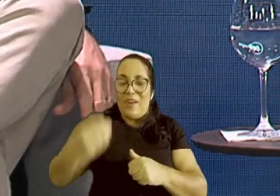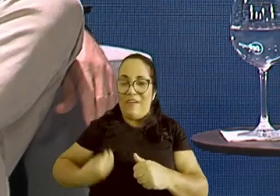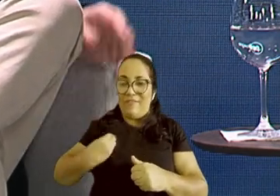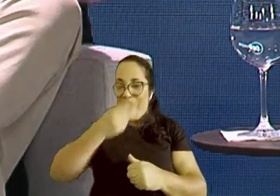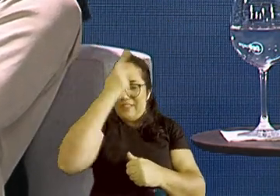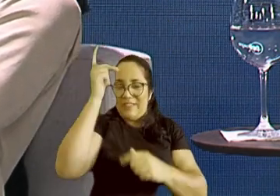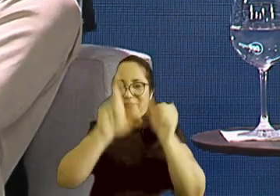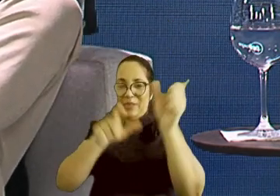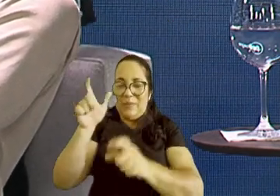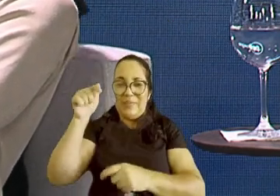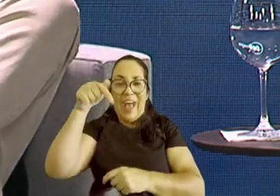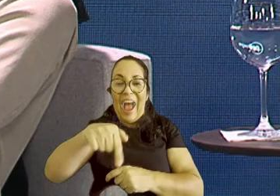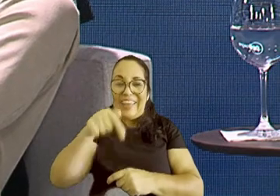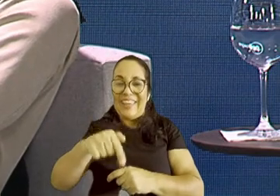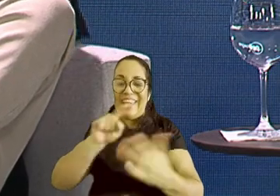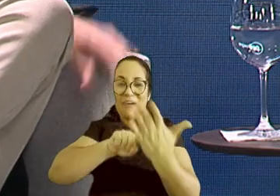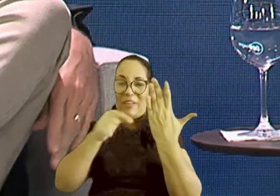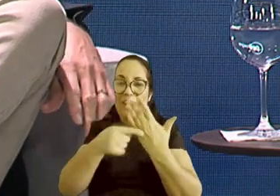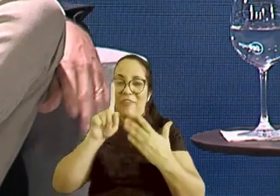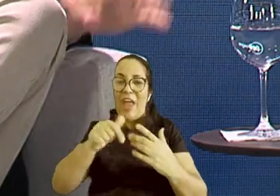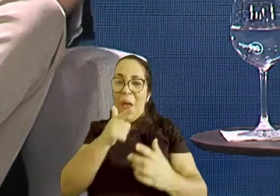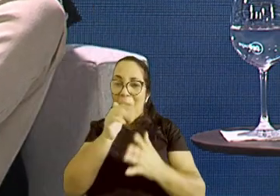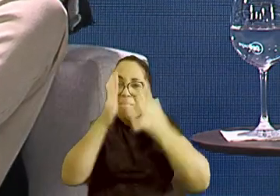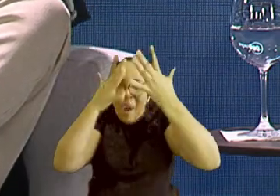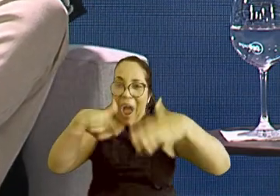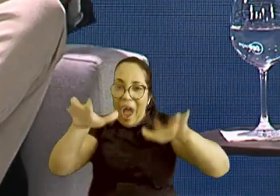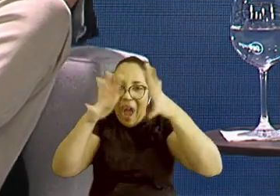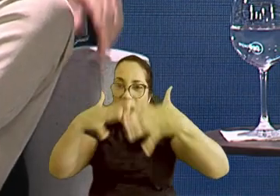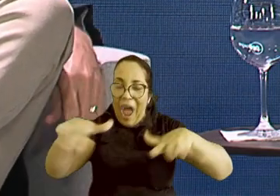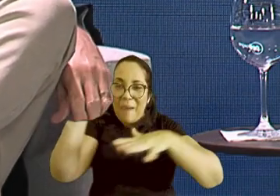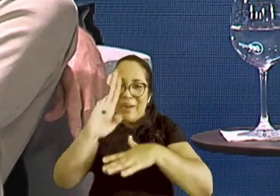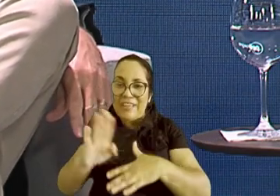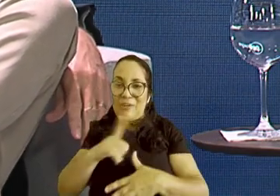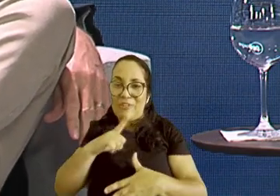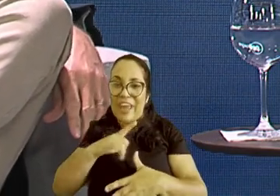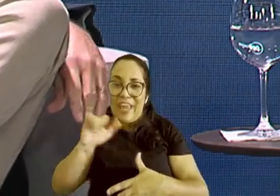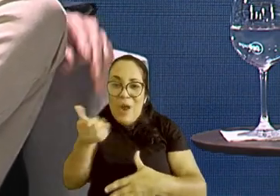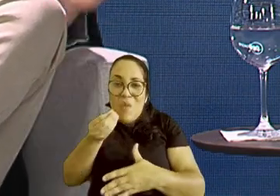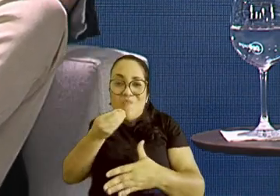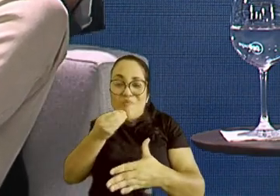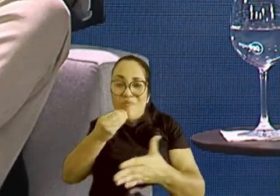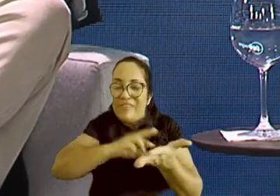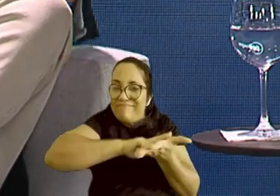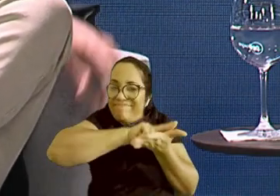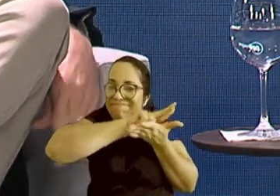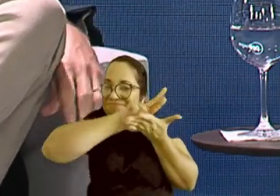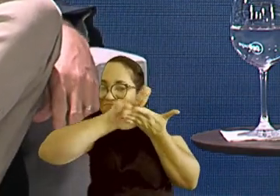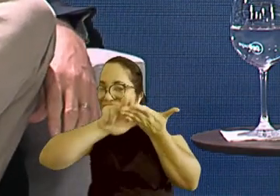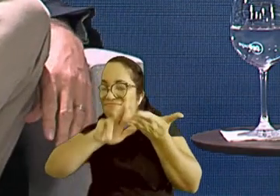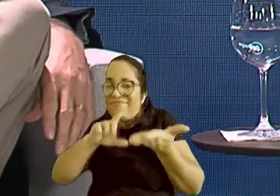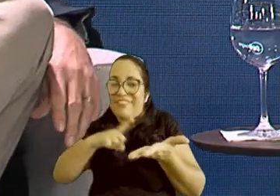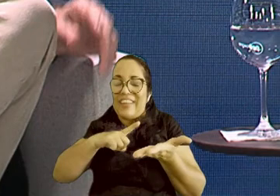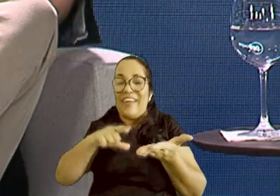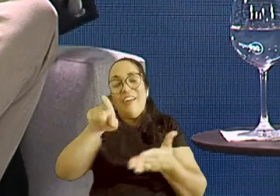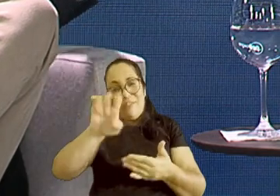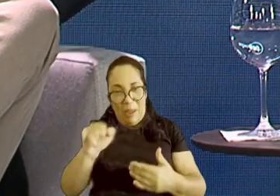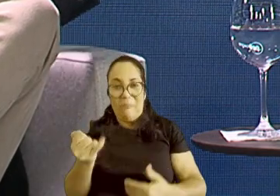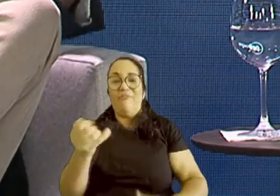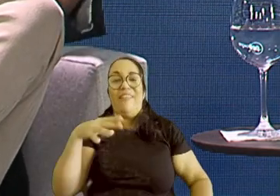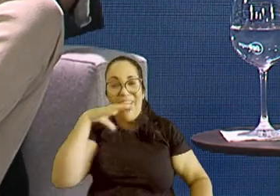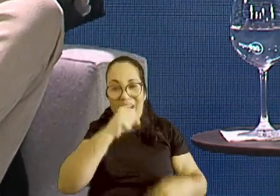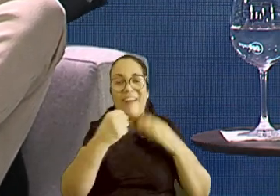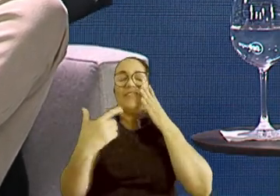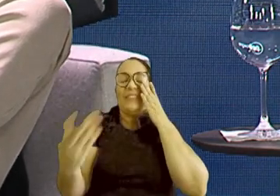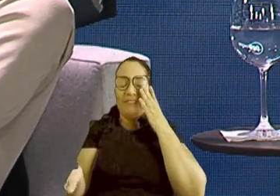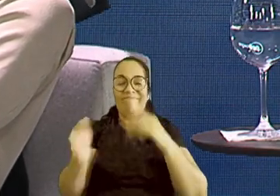de oportunidade eu acho que a gente tá passando mais uma vez por um por uma tempestade ali que vai passar rapidamente mas aproveite porque vai ser bom